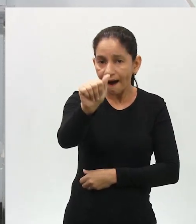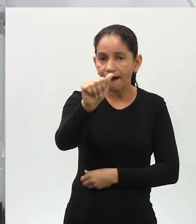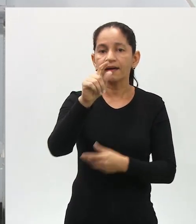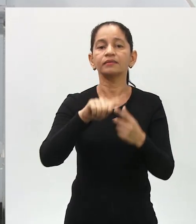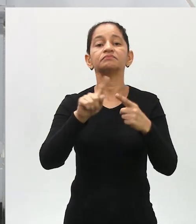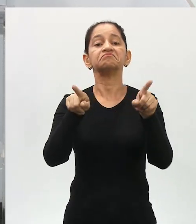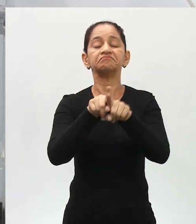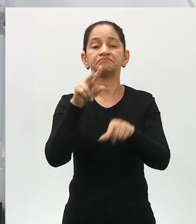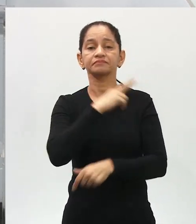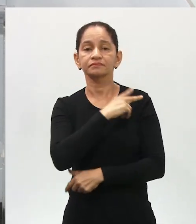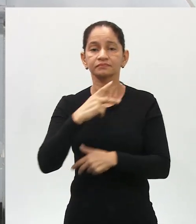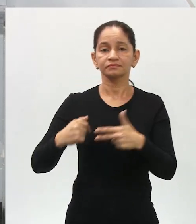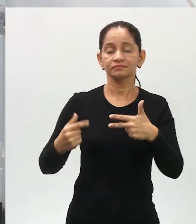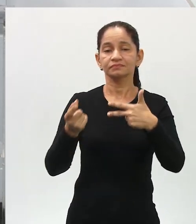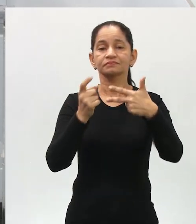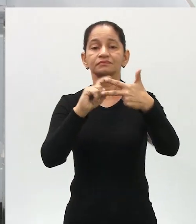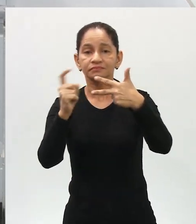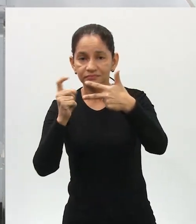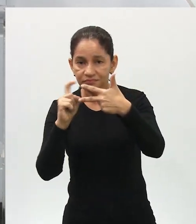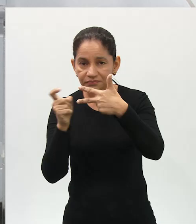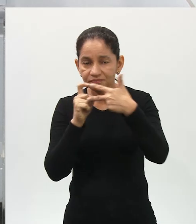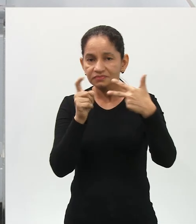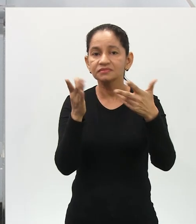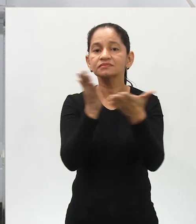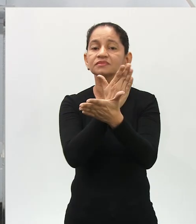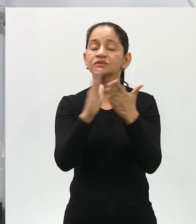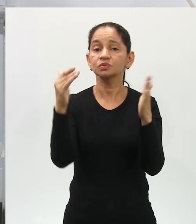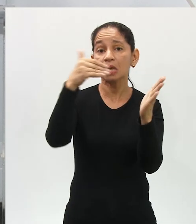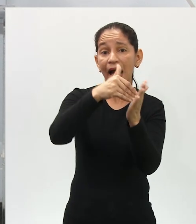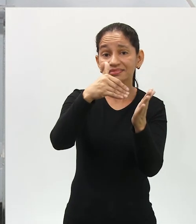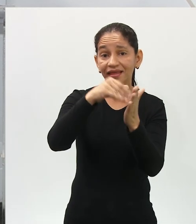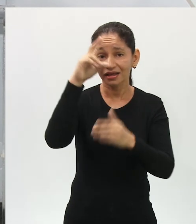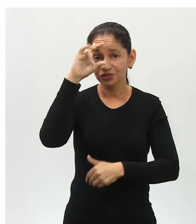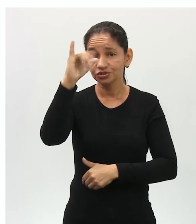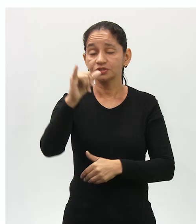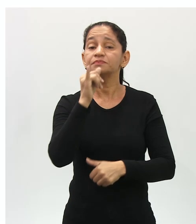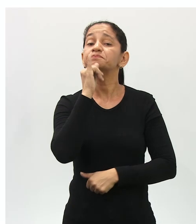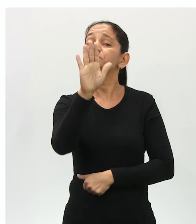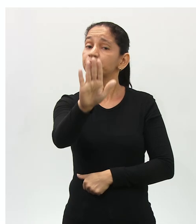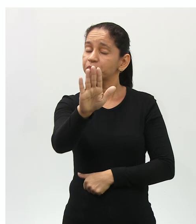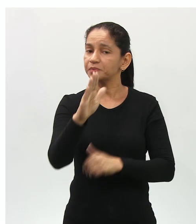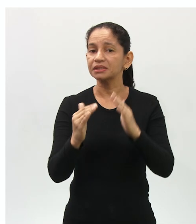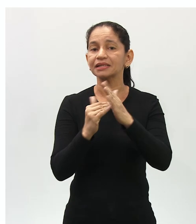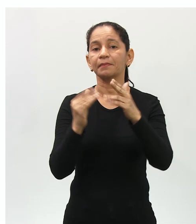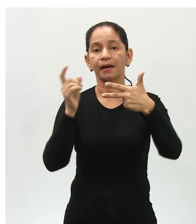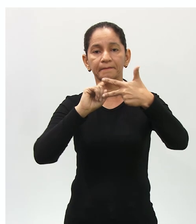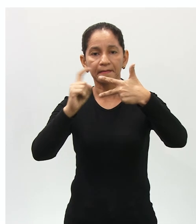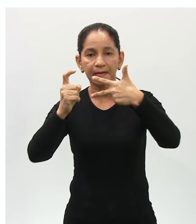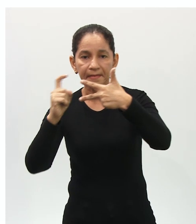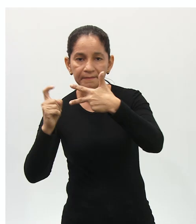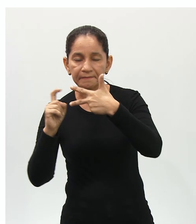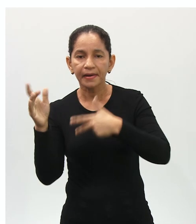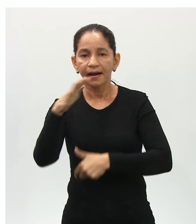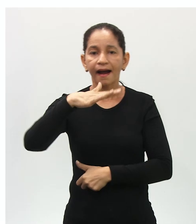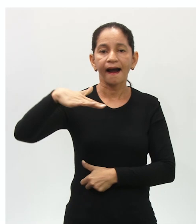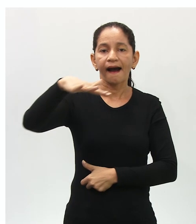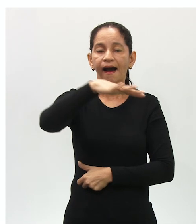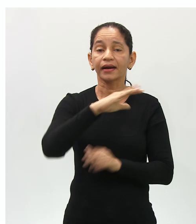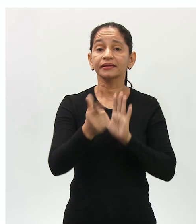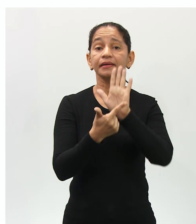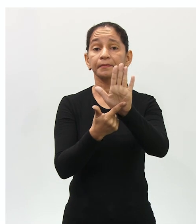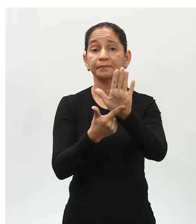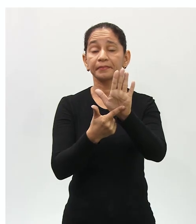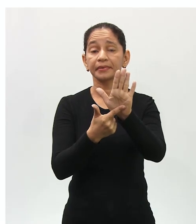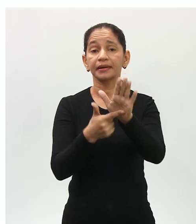O chefe do Poder Executivo. E aí ele tem que cumprir alguns prazos, tá? Por exemplo, em relação à LDO, ele